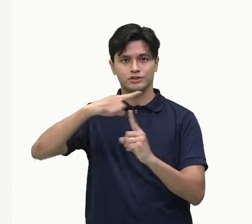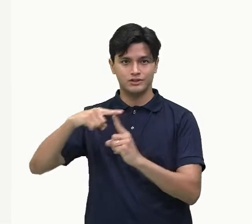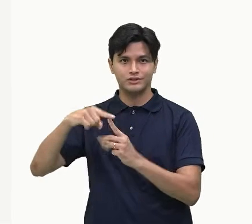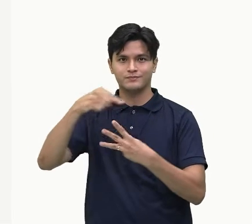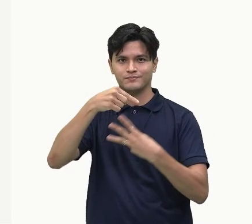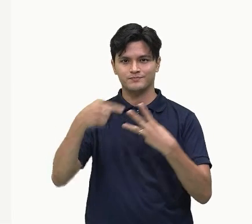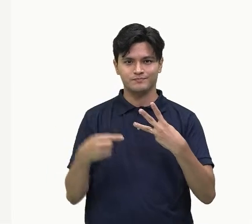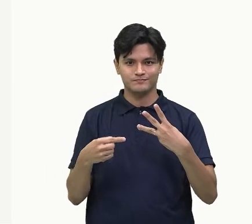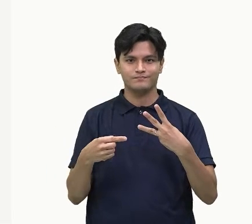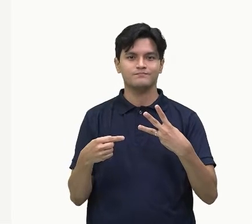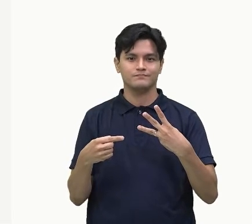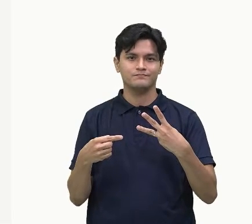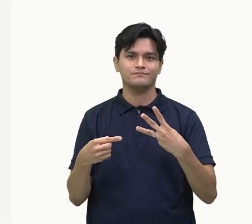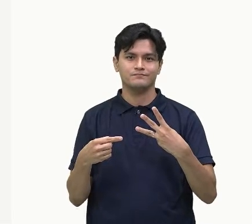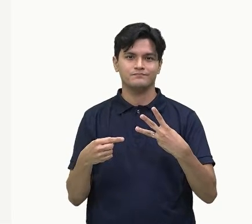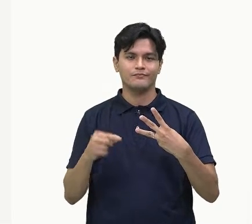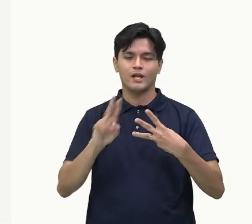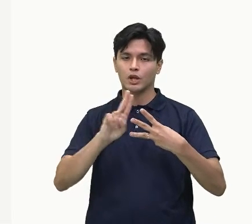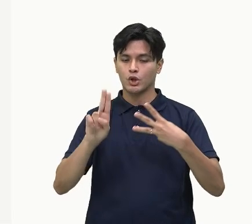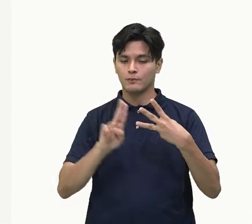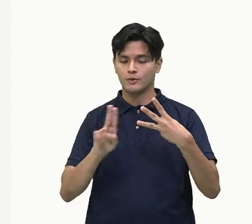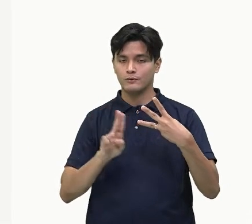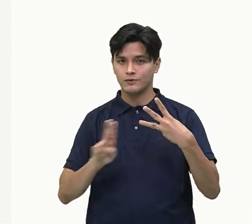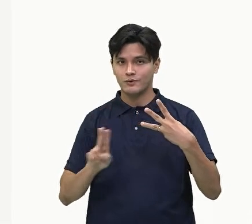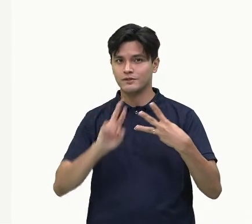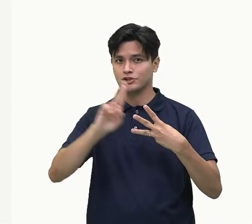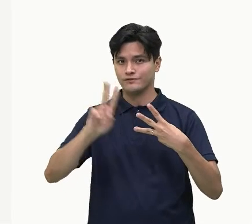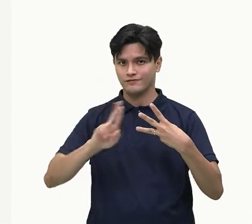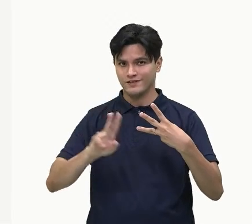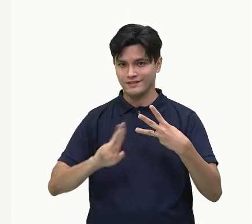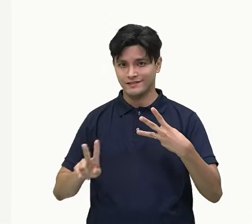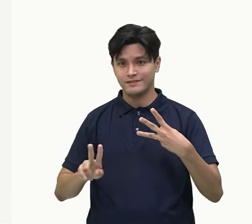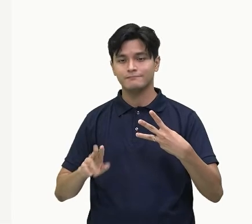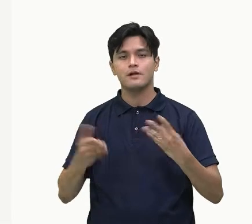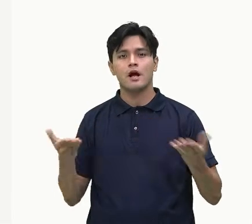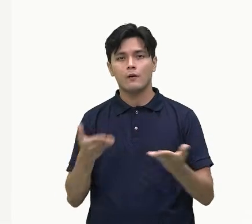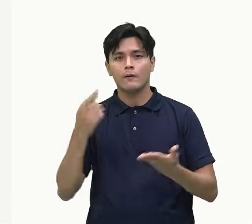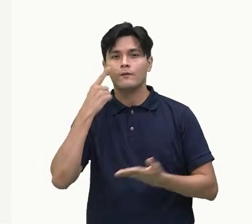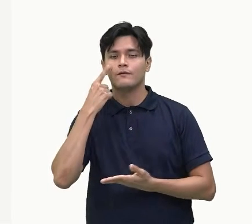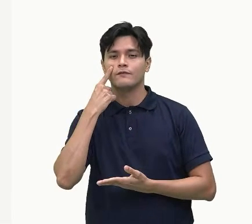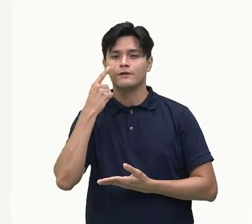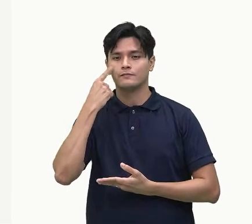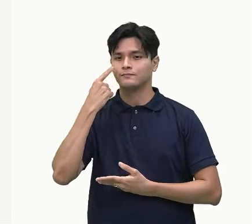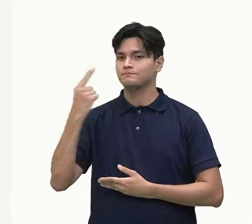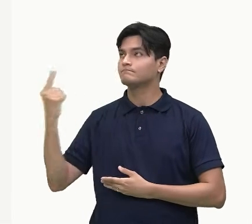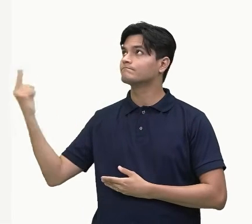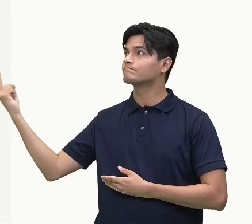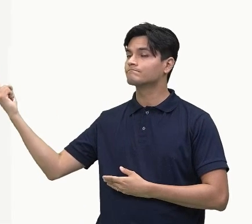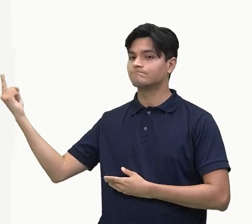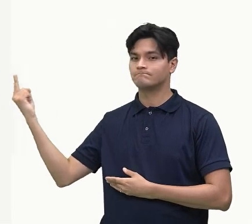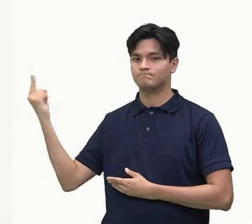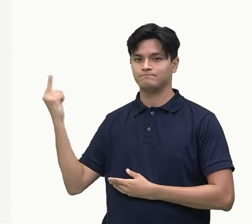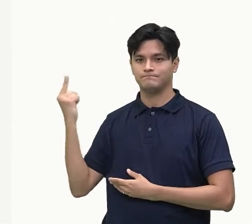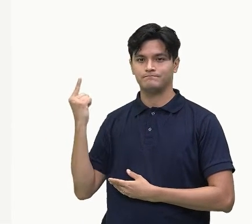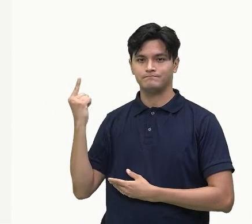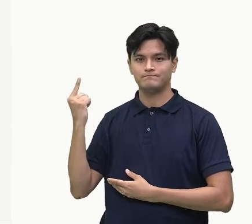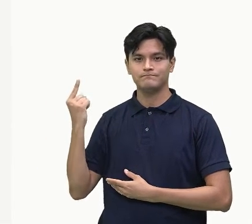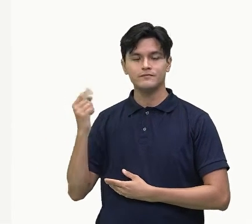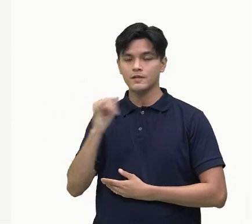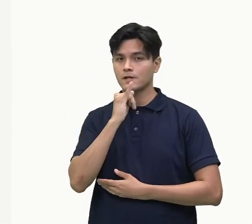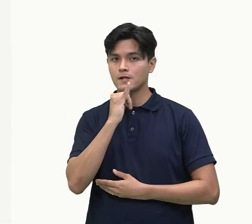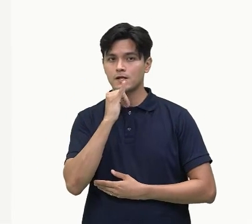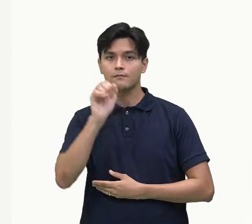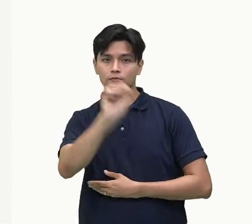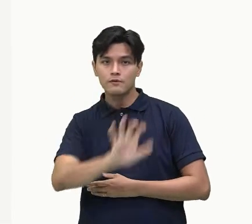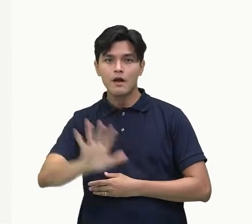com designações diferentes, que nós vamos ver agora cada uma. Então, nós temos aí na imagem, por exemplo,